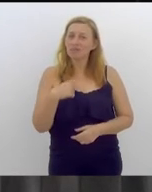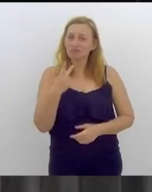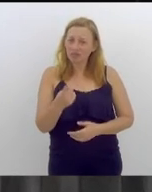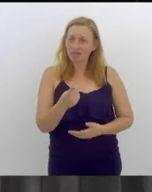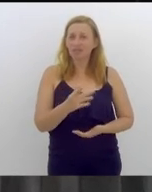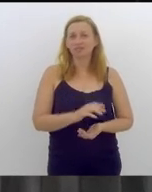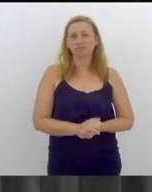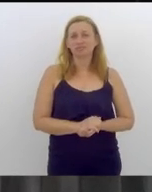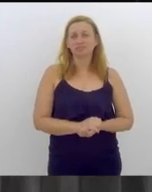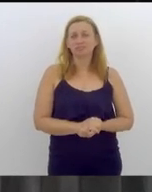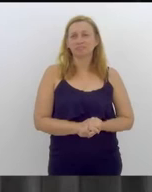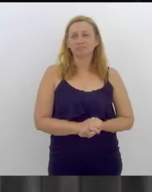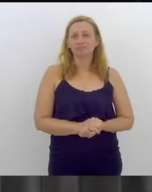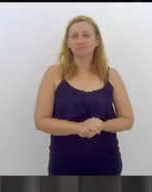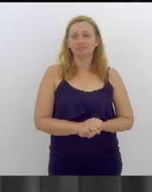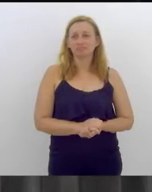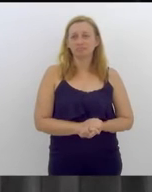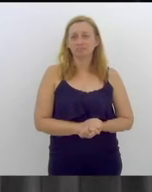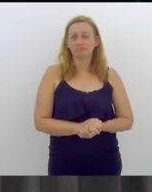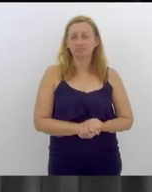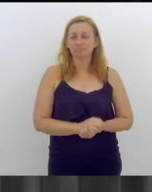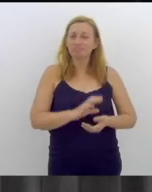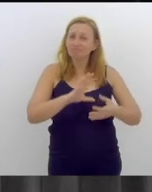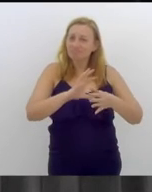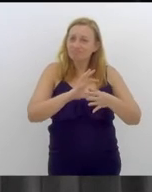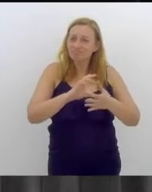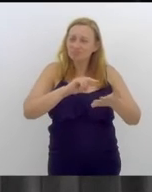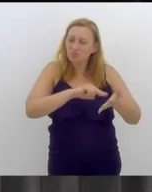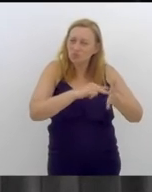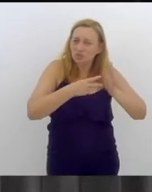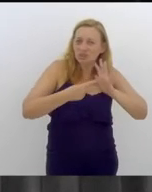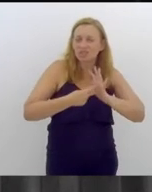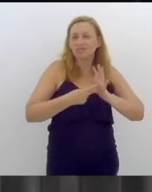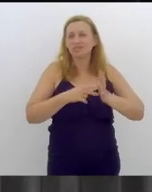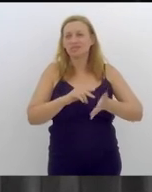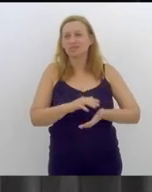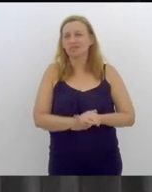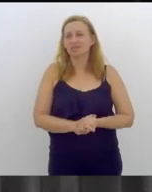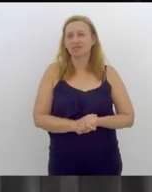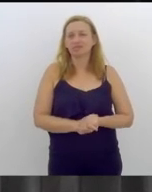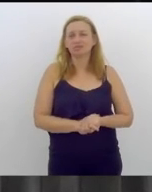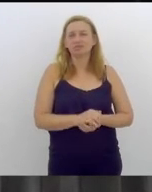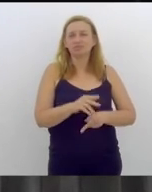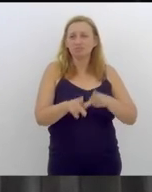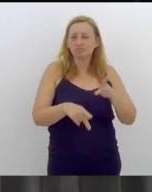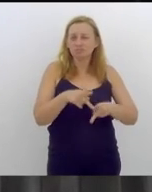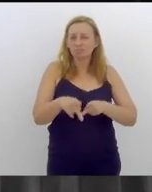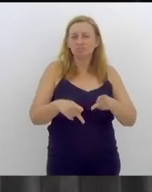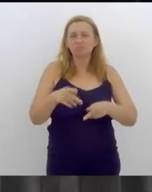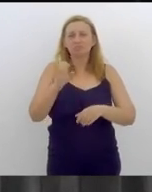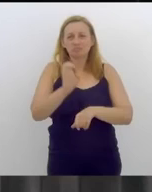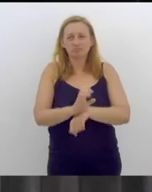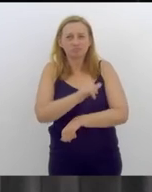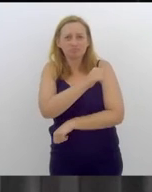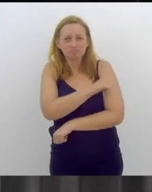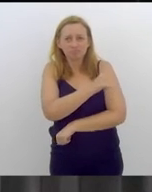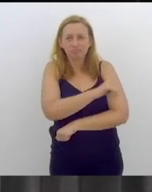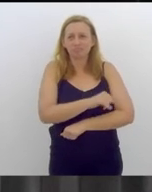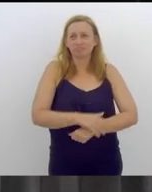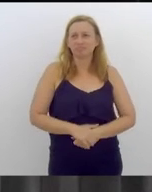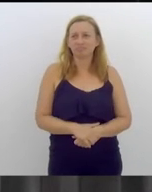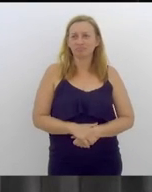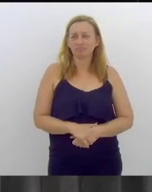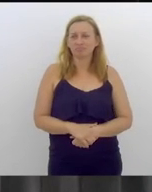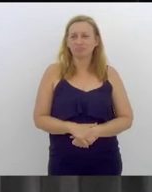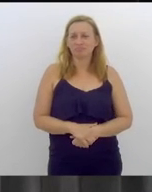que tenha o significado de um chamamento a população do estado do Rio de Janeiro